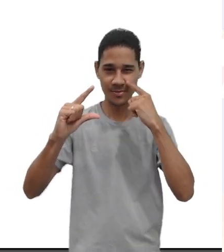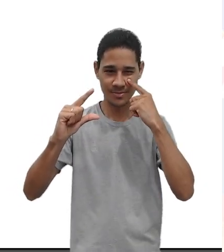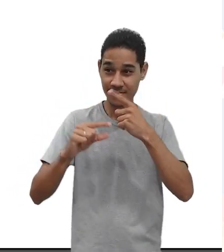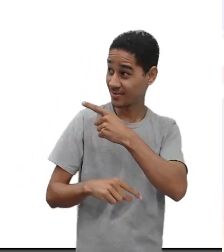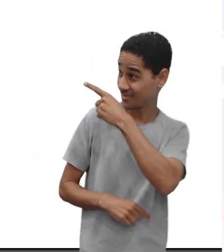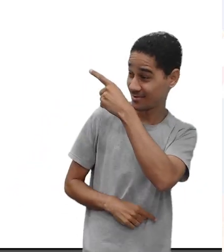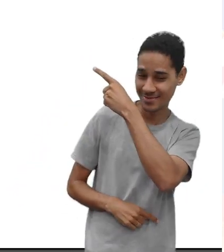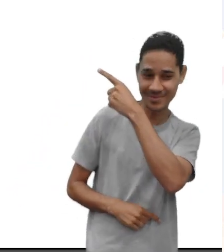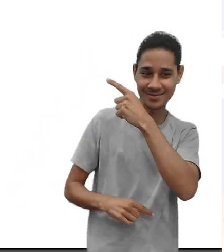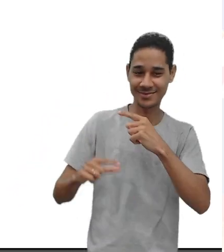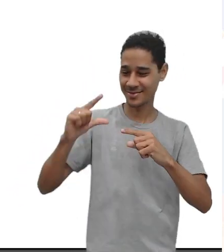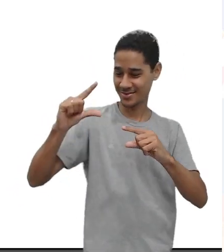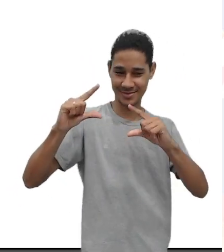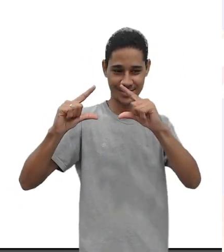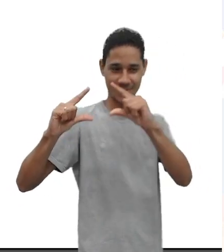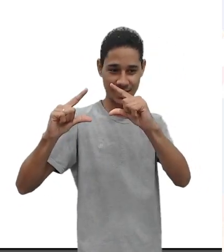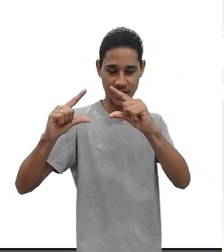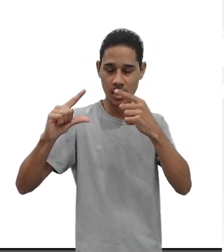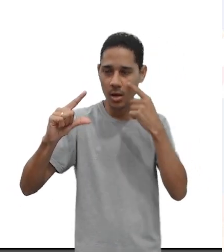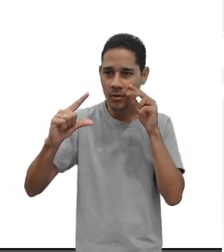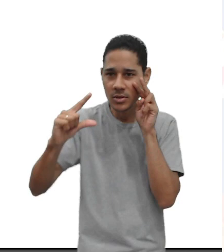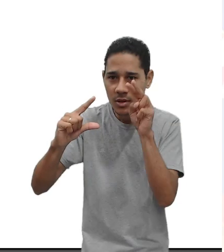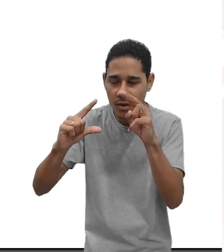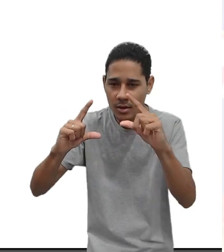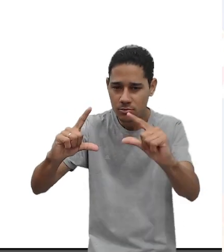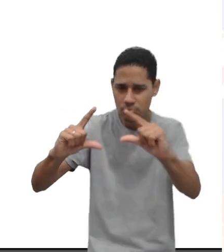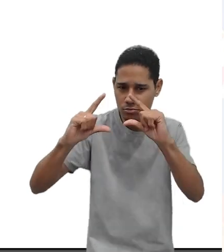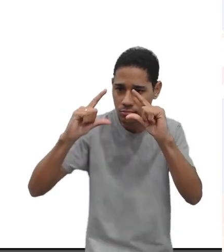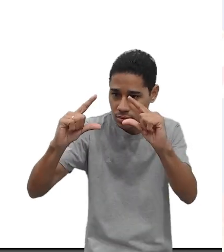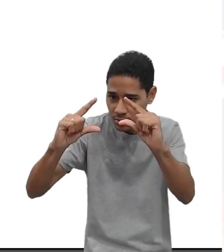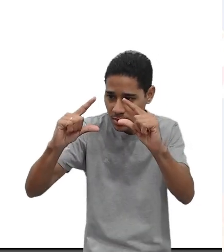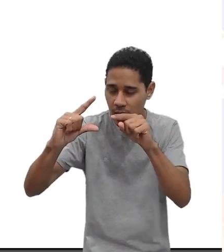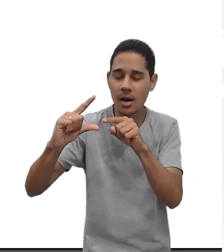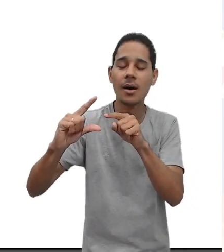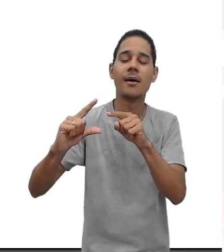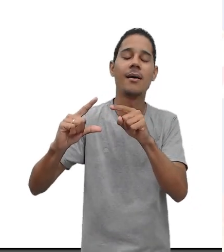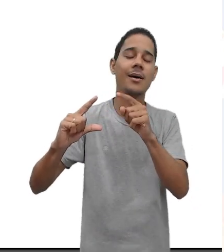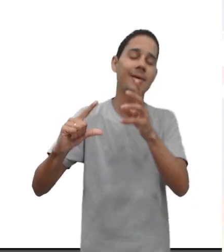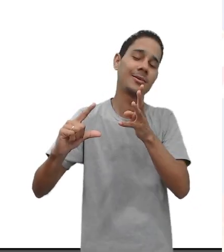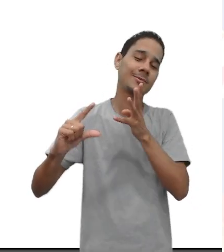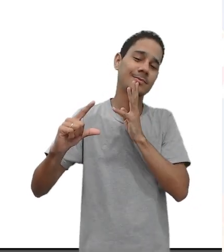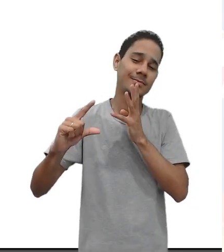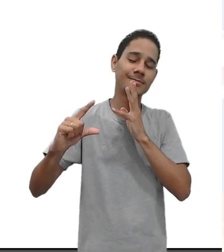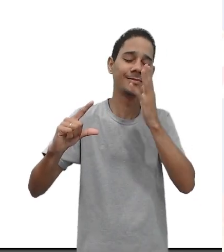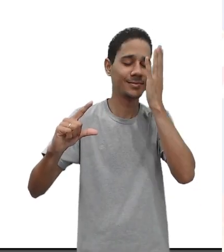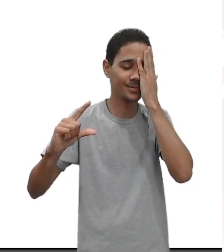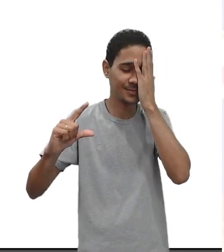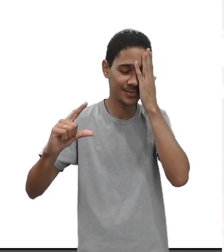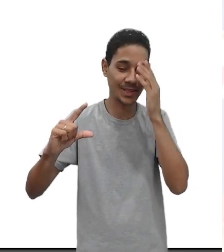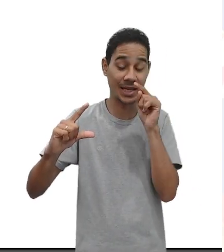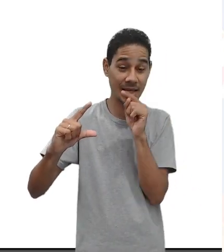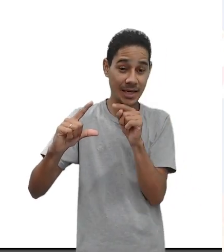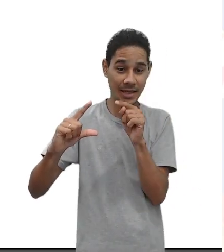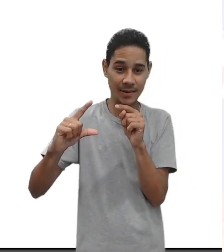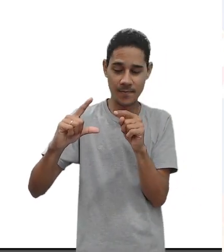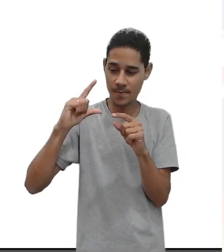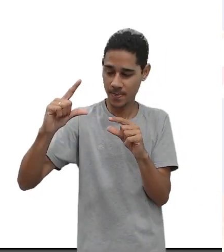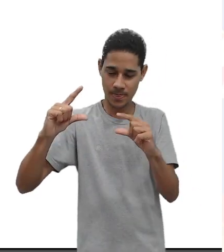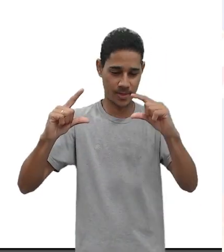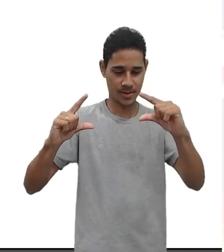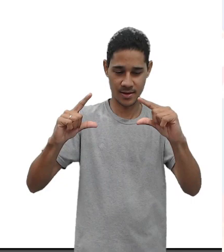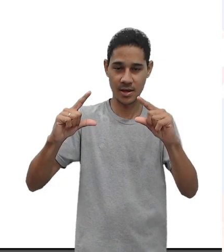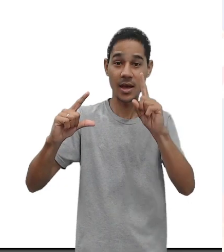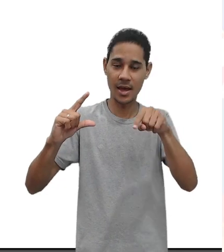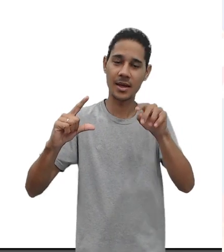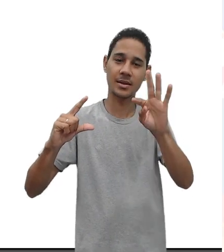ligado. Quando você identificar no código essas tags, você vai perceber que elas estão entre o sinal de menor